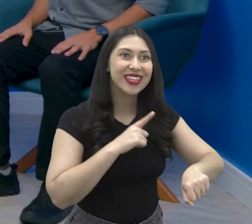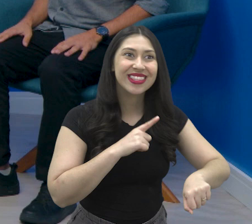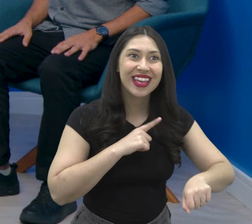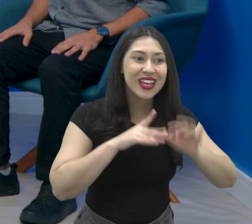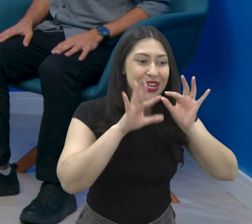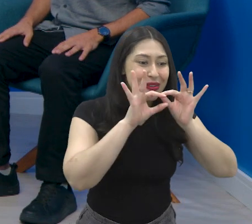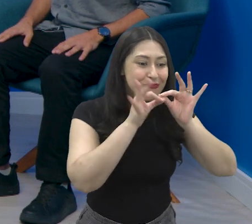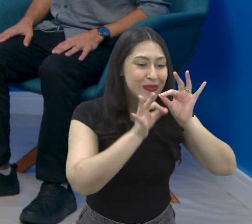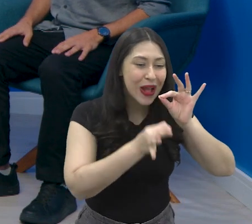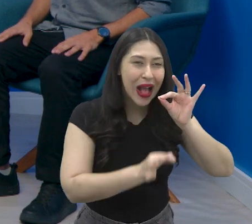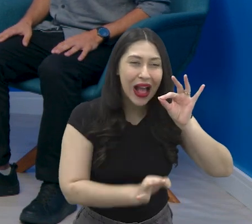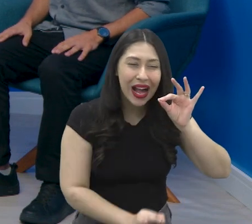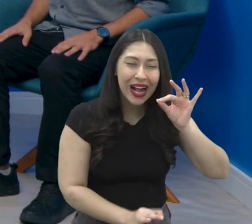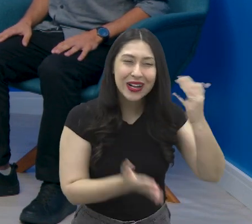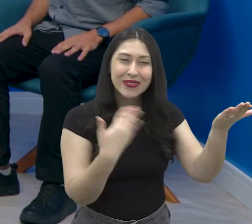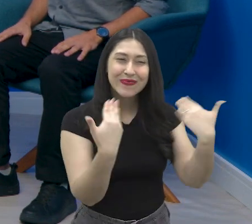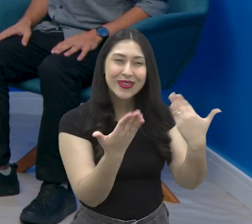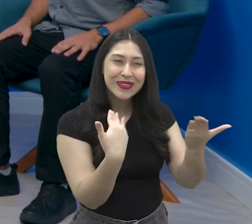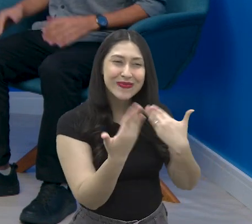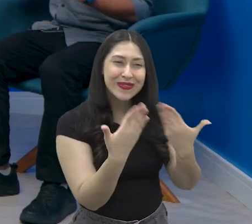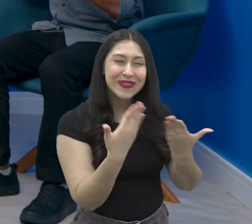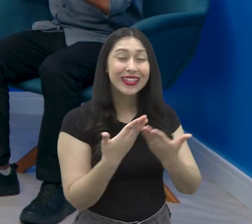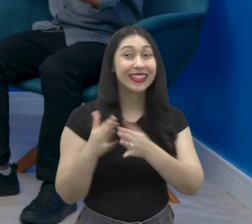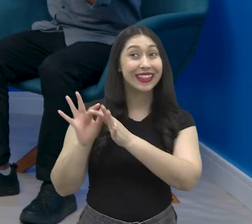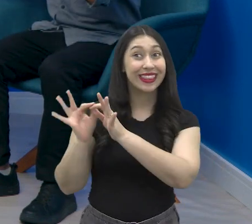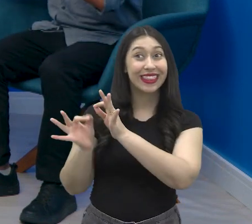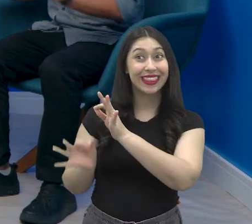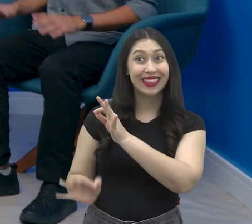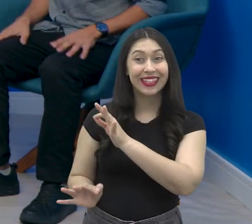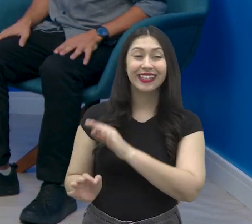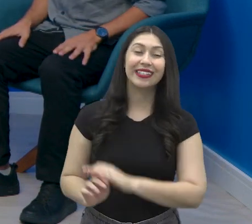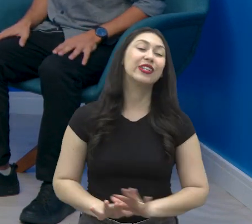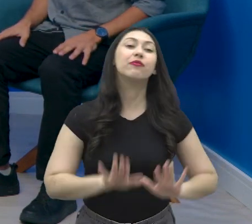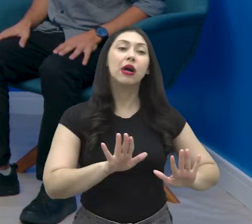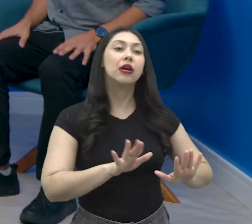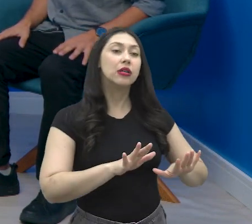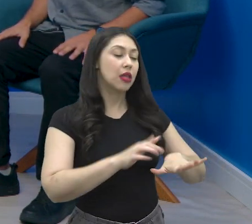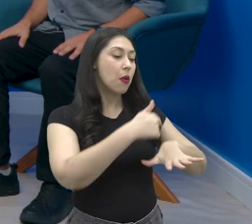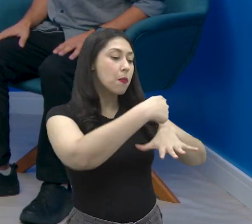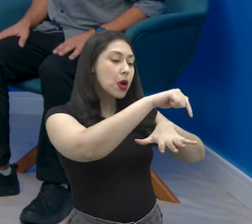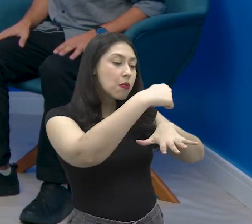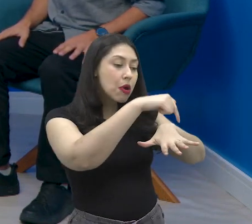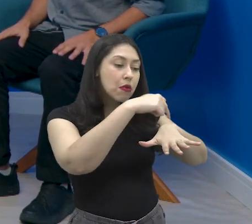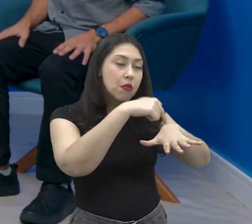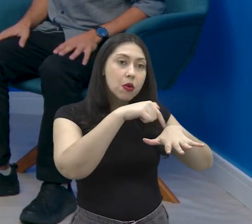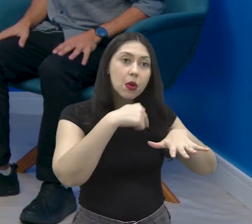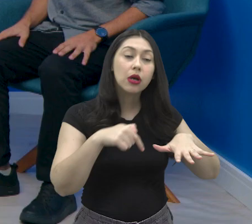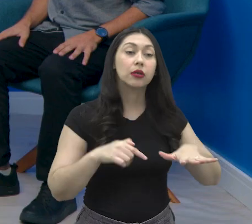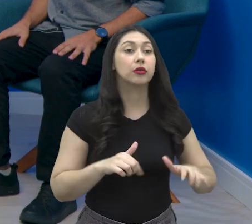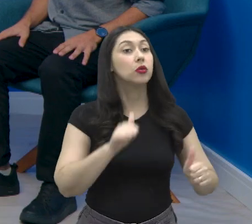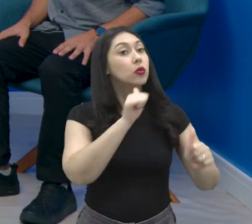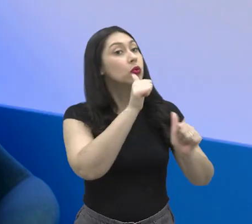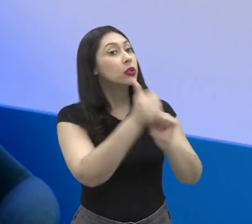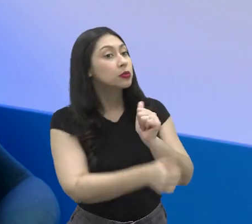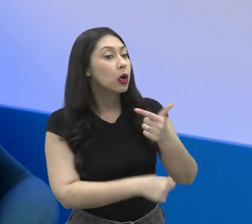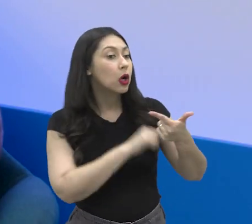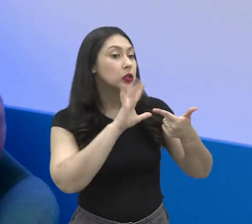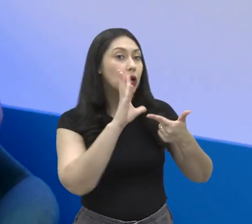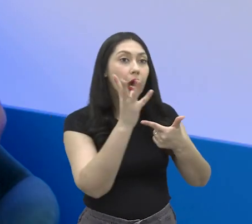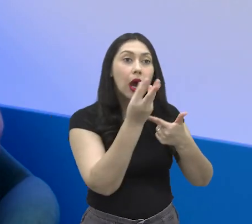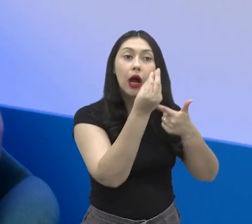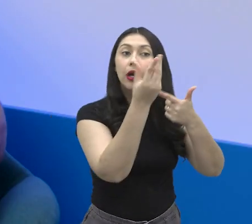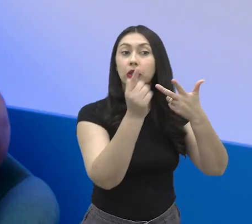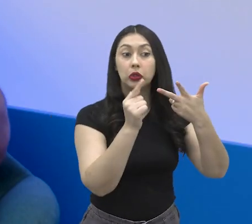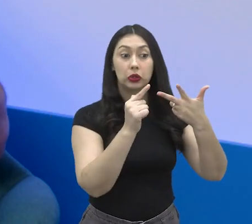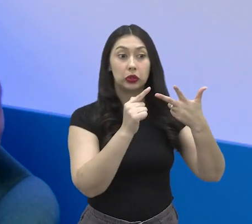aqui? Dá para gente ficar o dia inteiro batendo papo sobre isso. Esse assunto vai longe, né? Tem várias linhas, vários segmentos, né? O esporte,